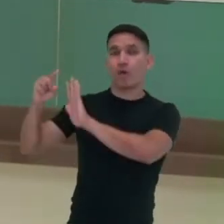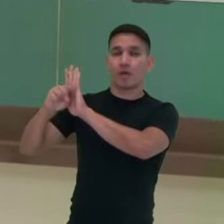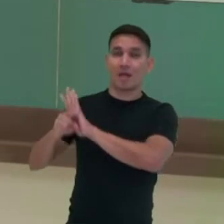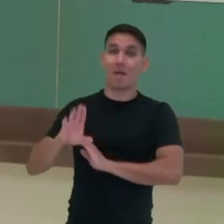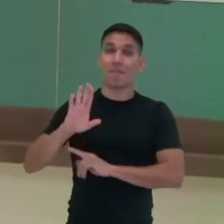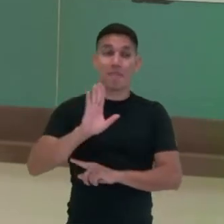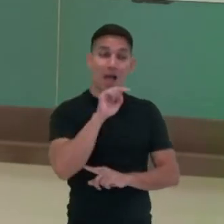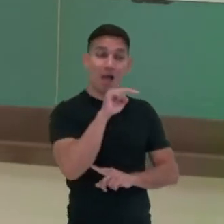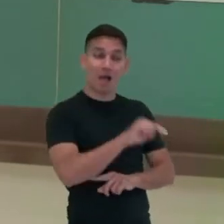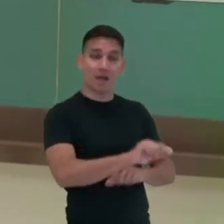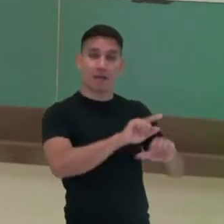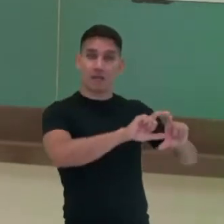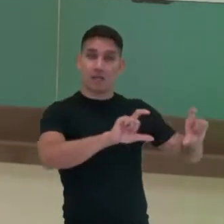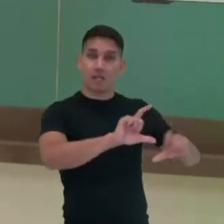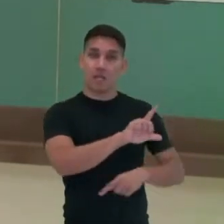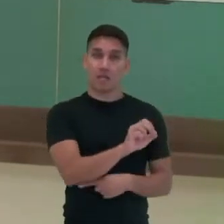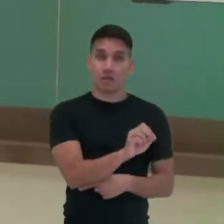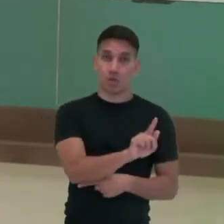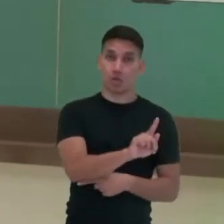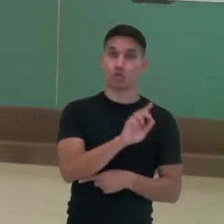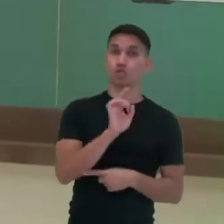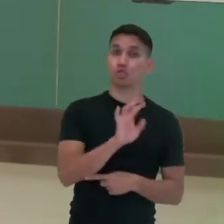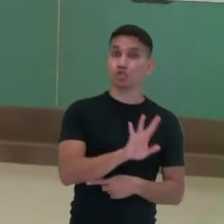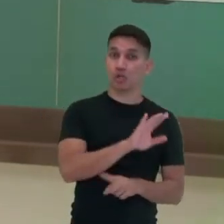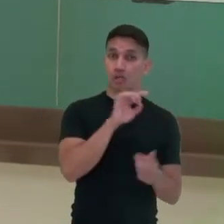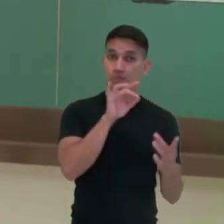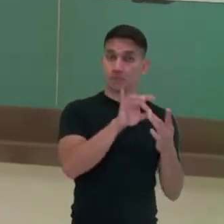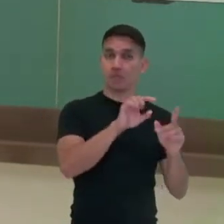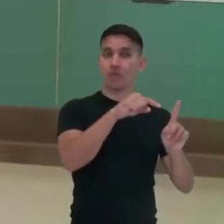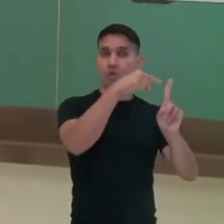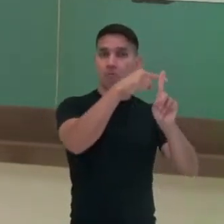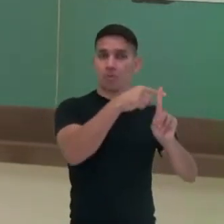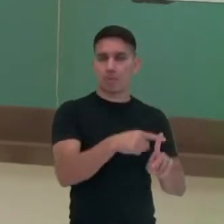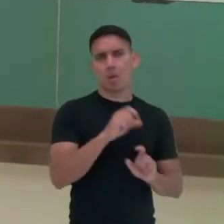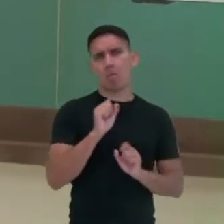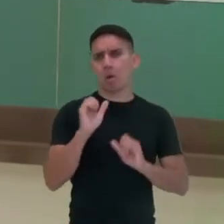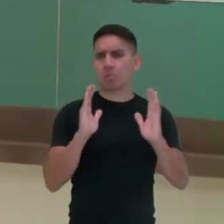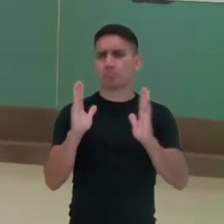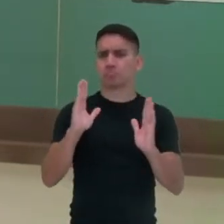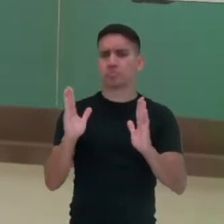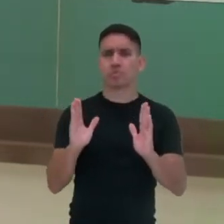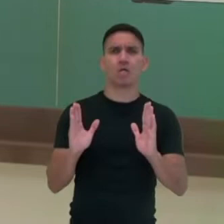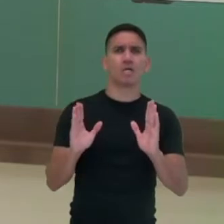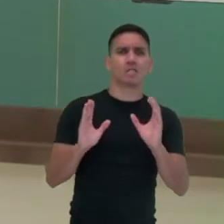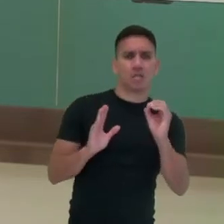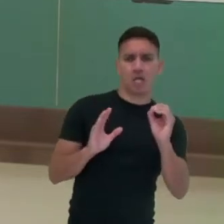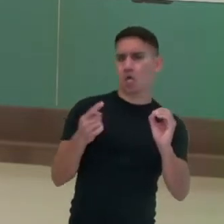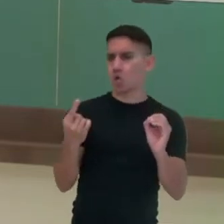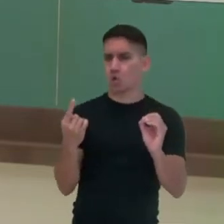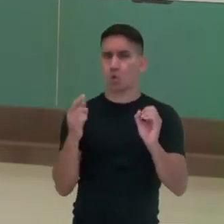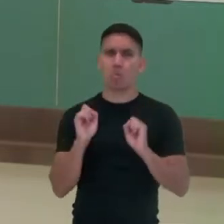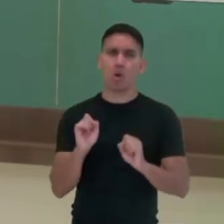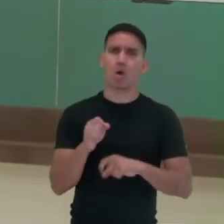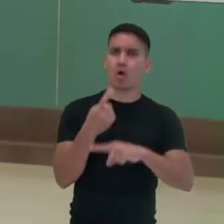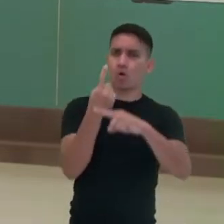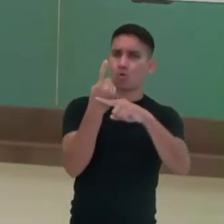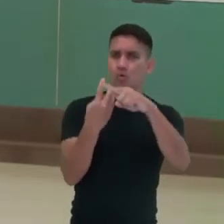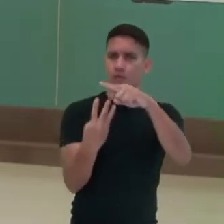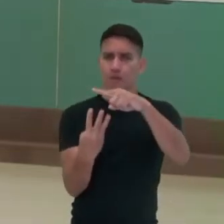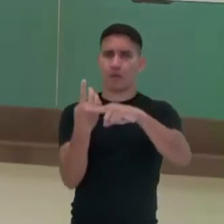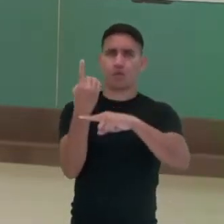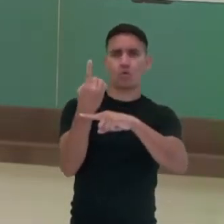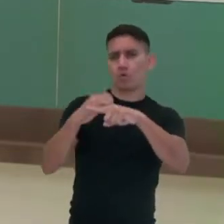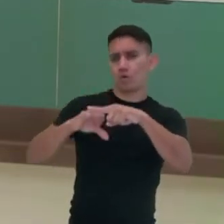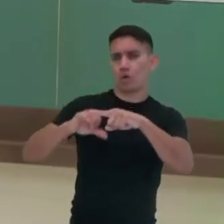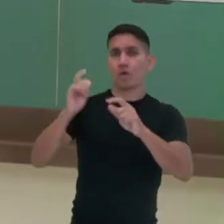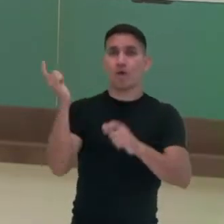positivo. Coloquem alguns valores que estejam entre 0 e 1, por exemplo, 1 sobre 3, 1 sobre 9. Aí substitui no lugar do x e